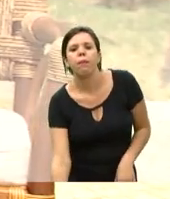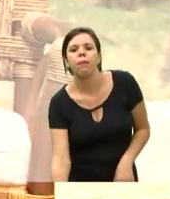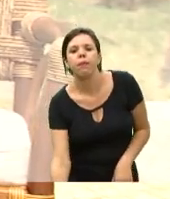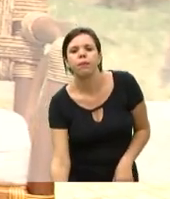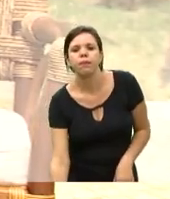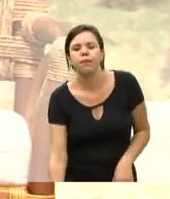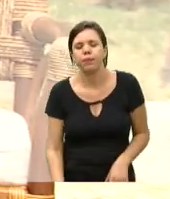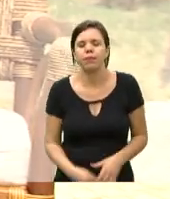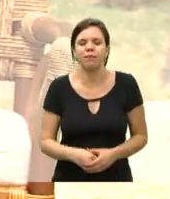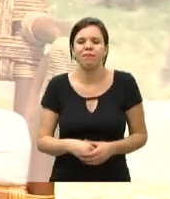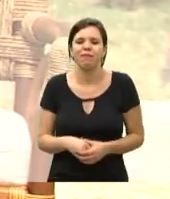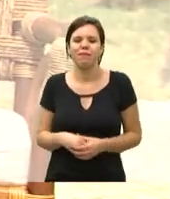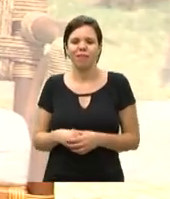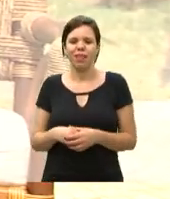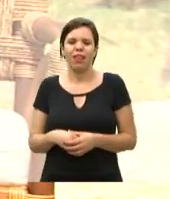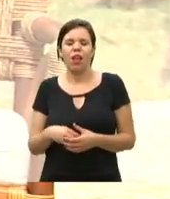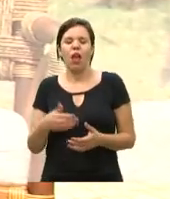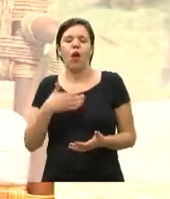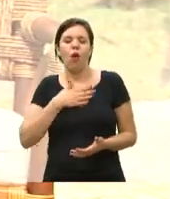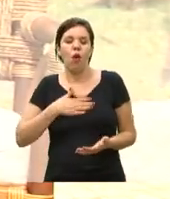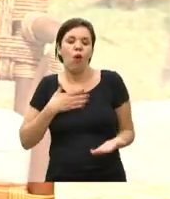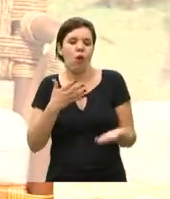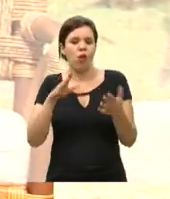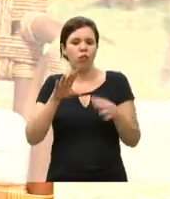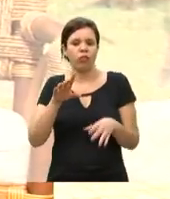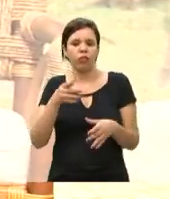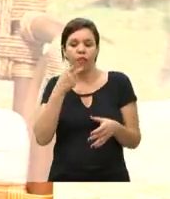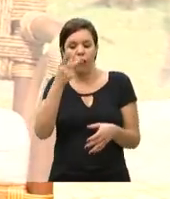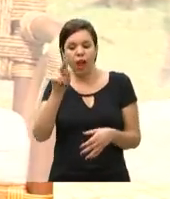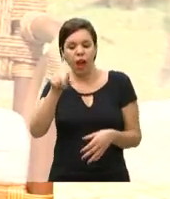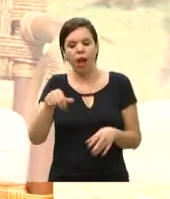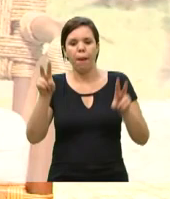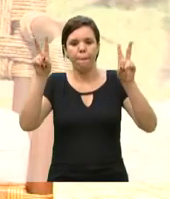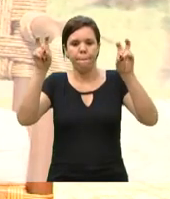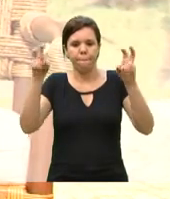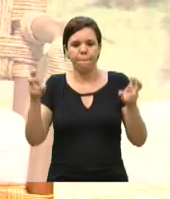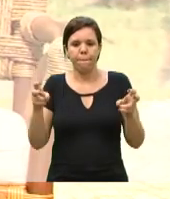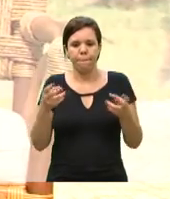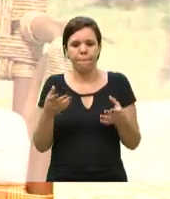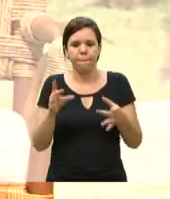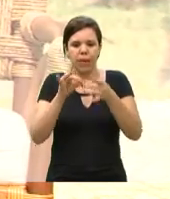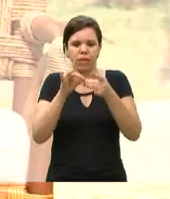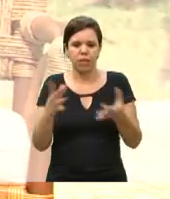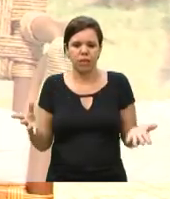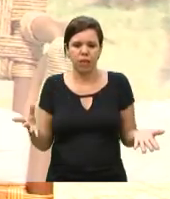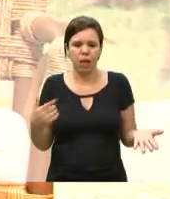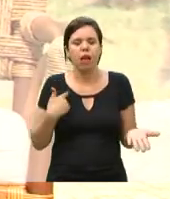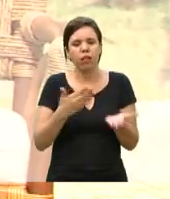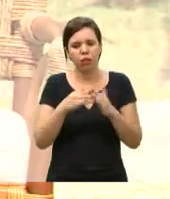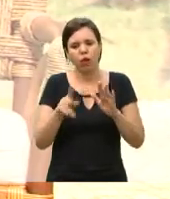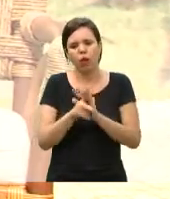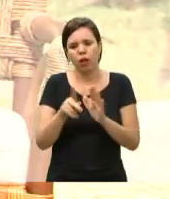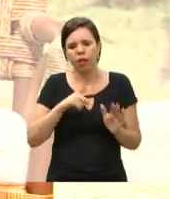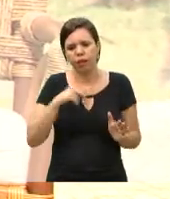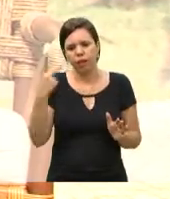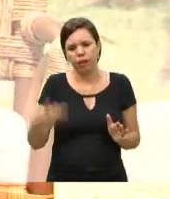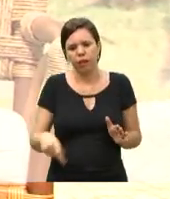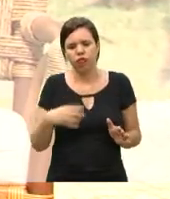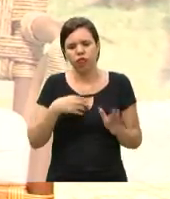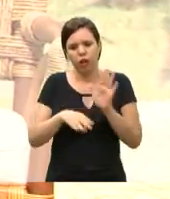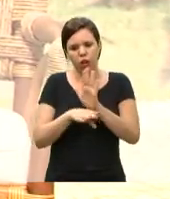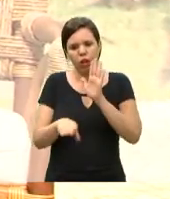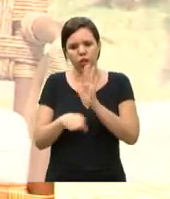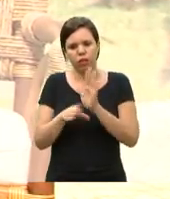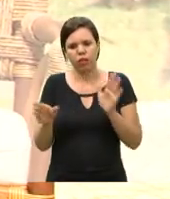de parceria, porque a escola, ela tem o formato dela também, não é? E a gente vai ajudar